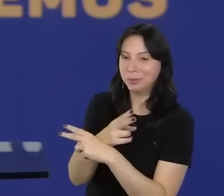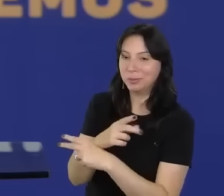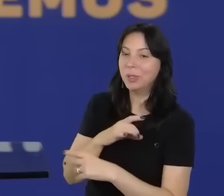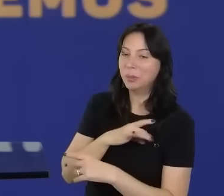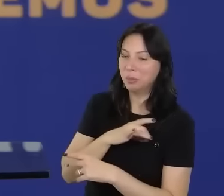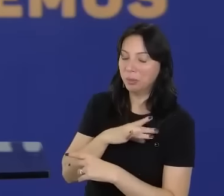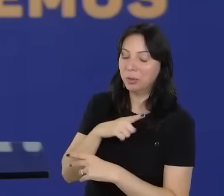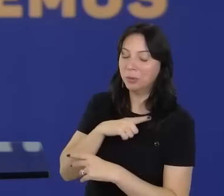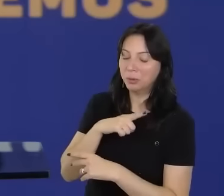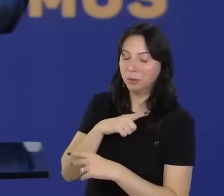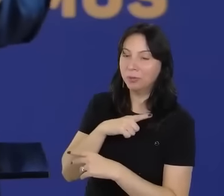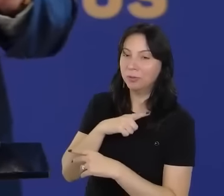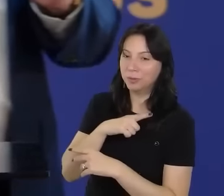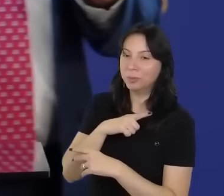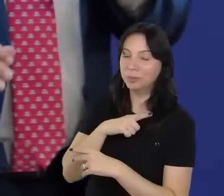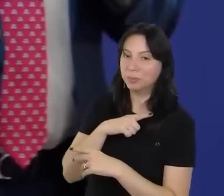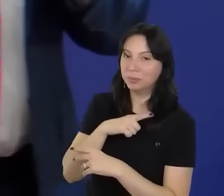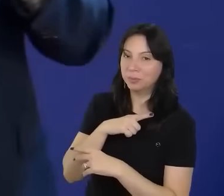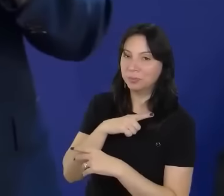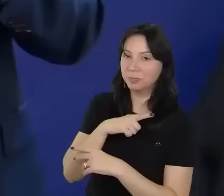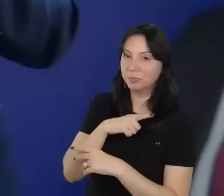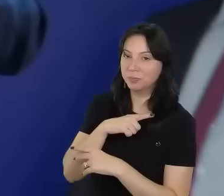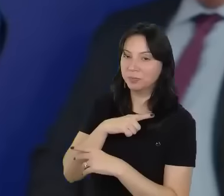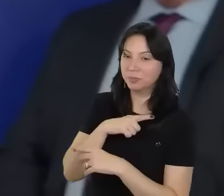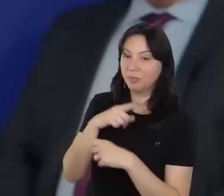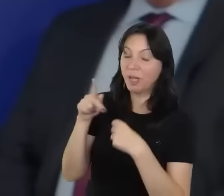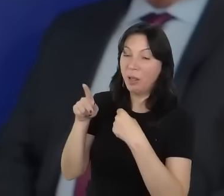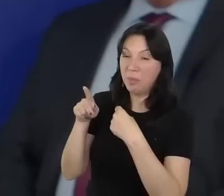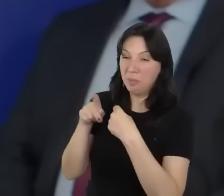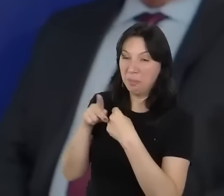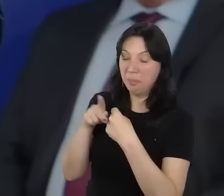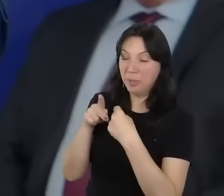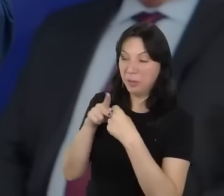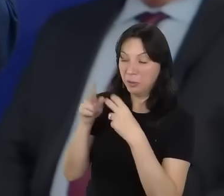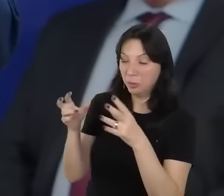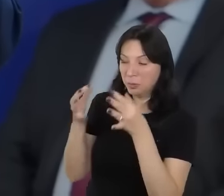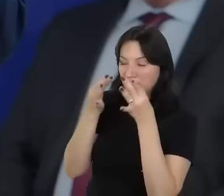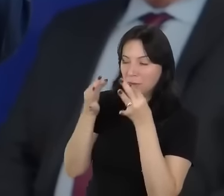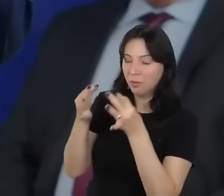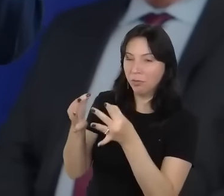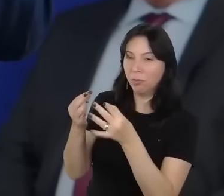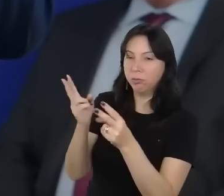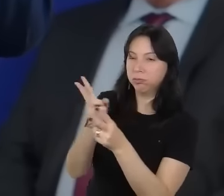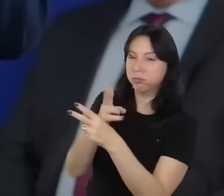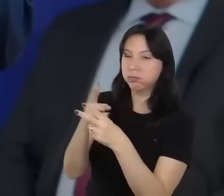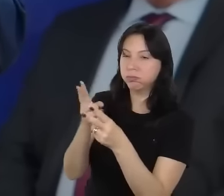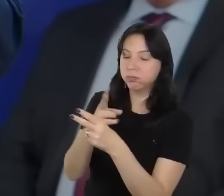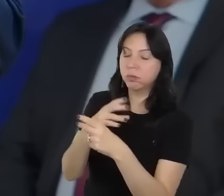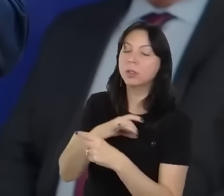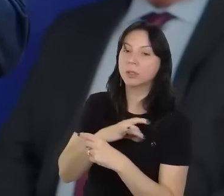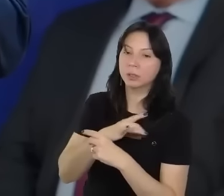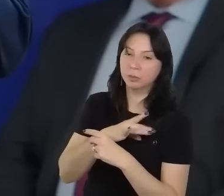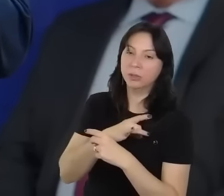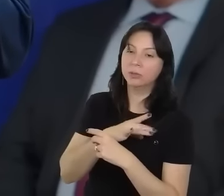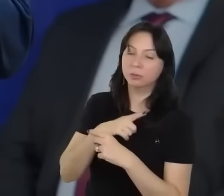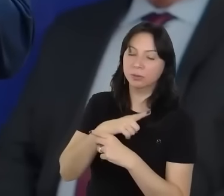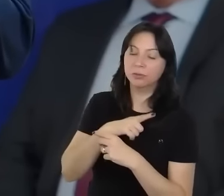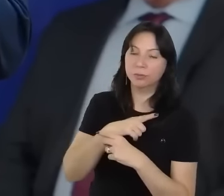dele e de repente diz a bíblia reparando Porém na força do vento ele teve